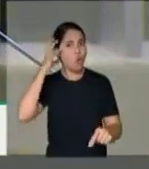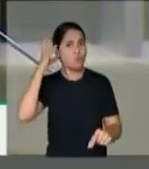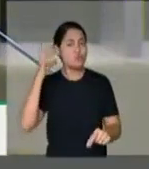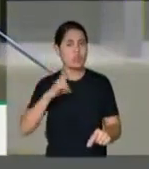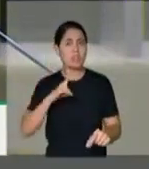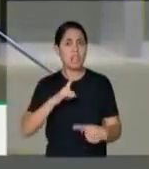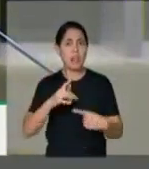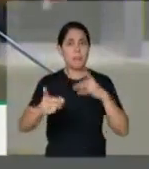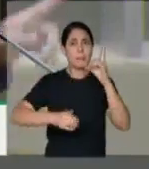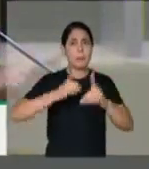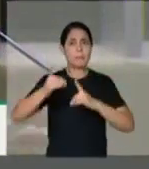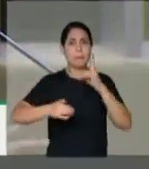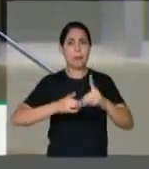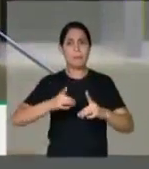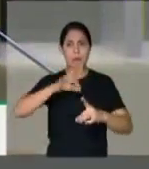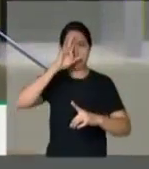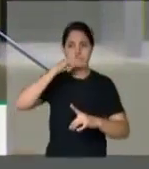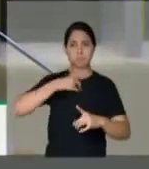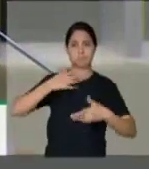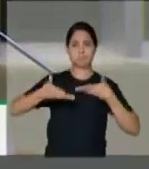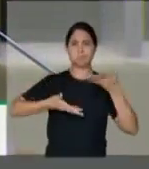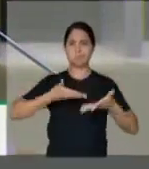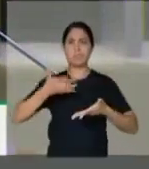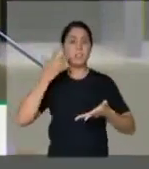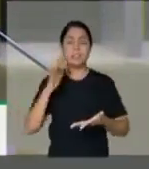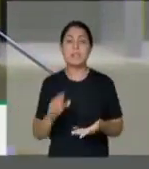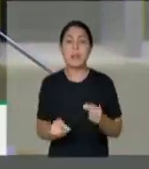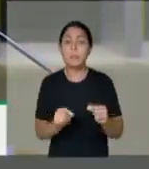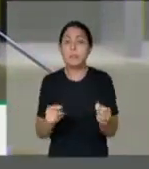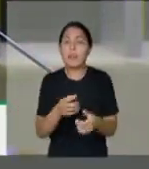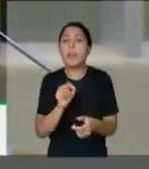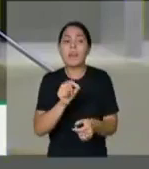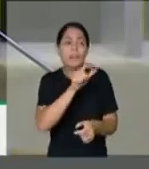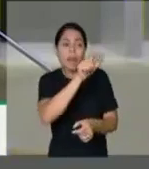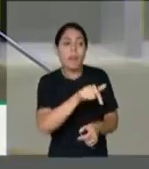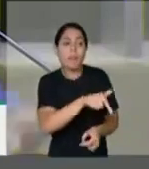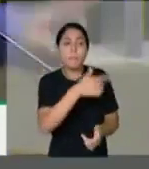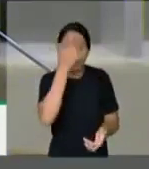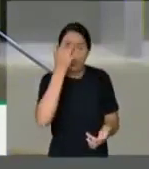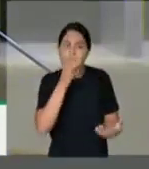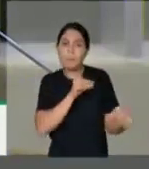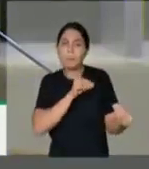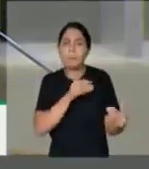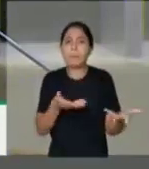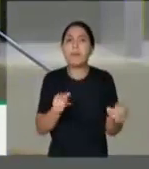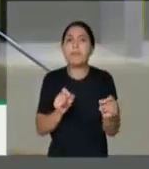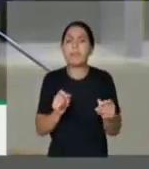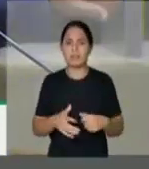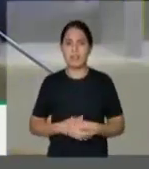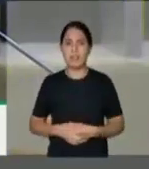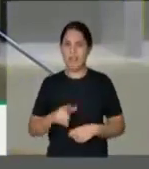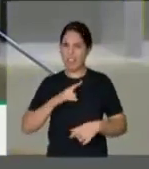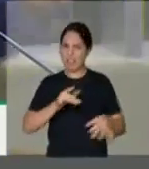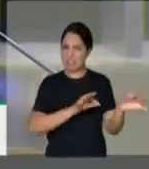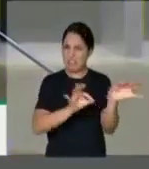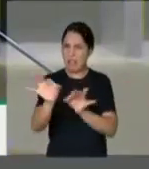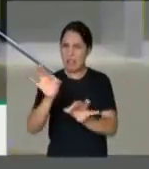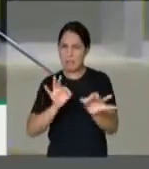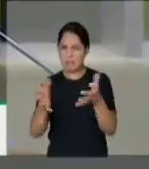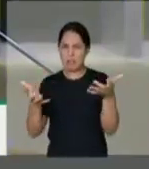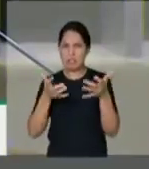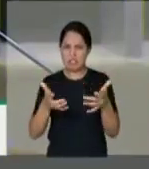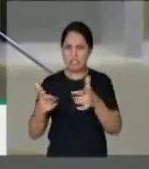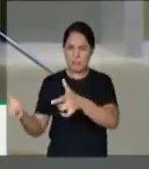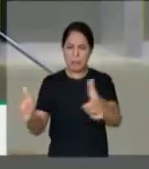em que ele dialoga com ele mesmo, ninguém sabe com quem ele está falando, mas onde ele tem planos para lotear e fazer